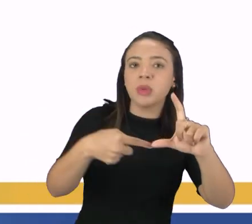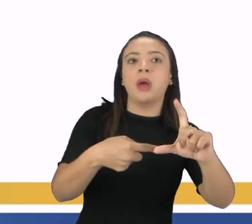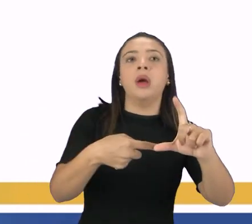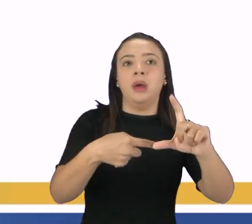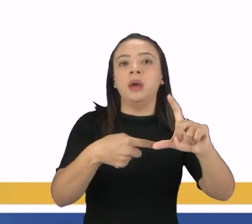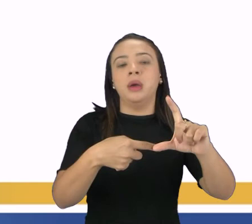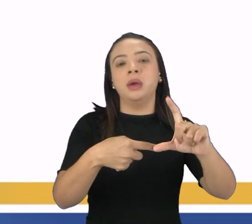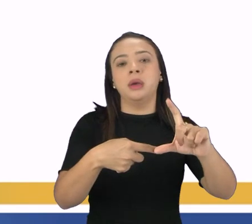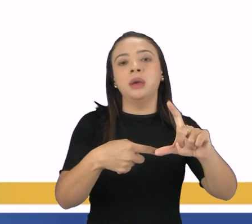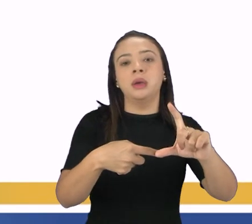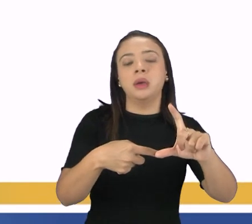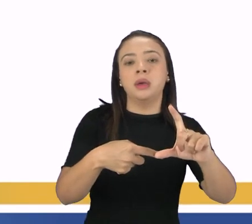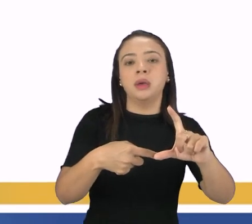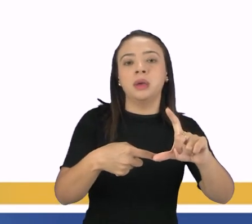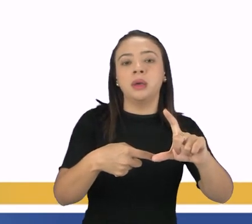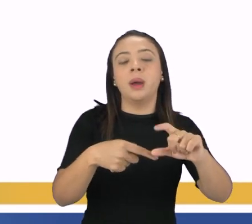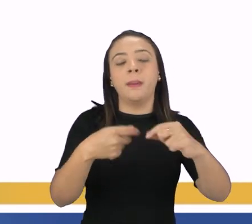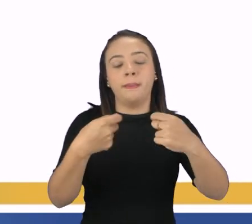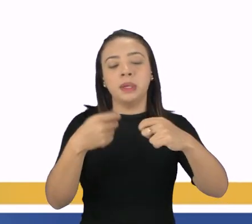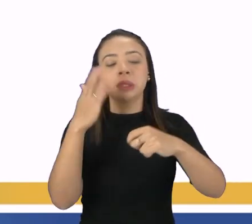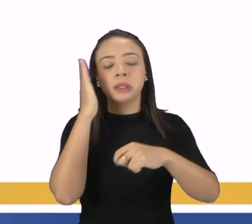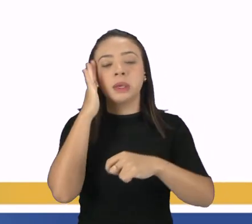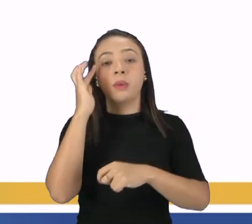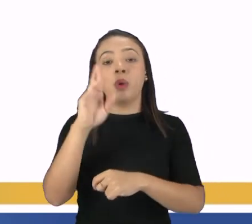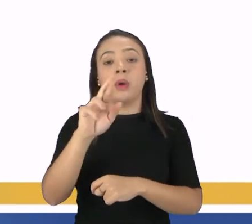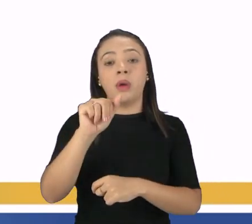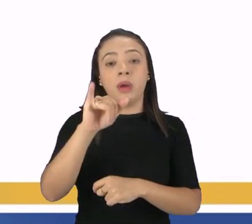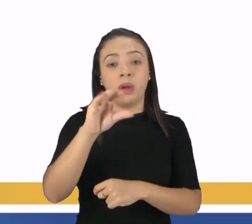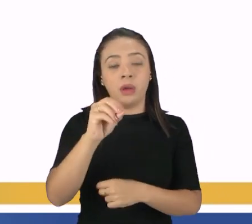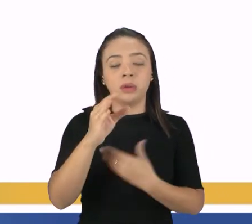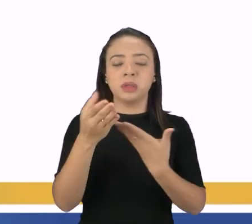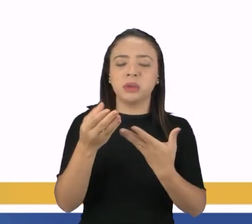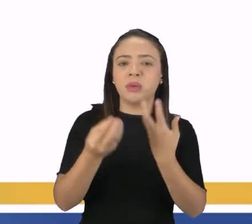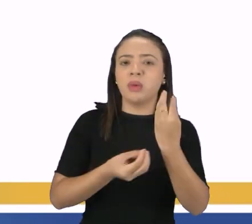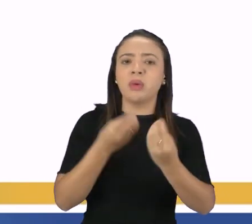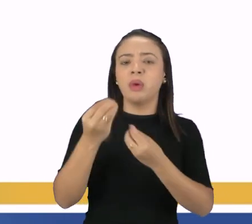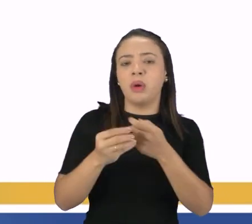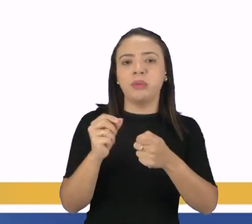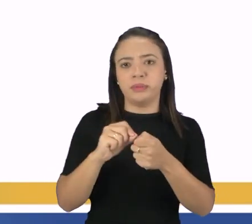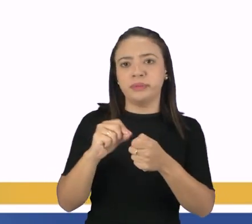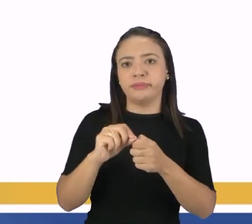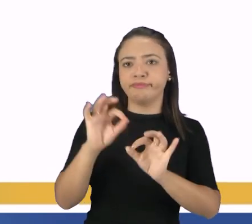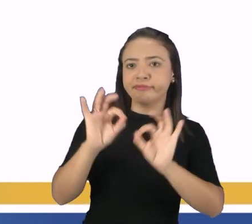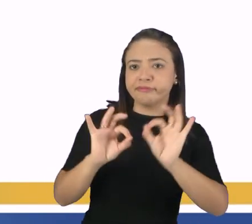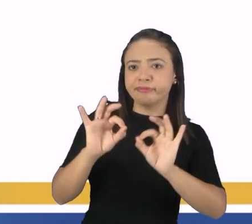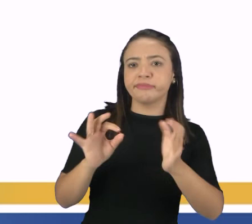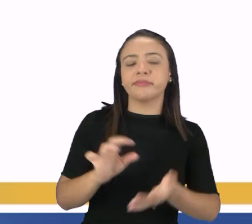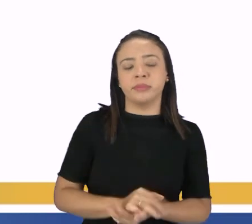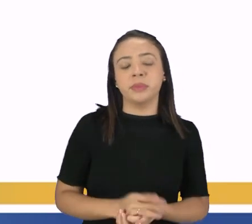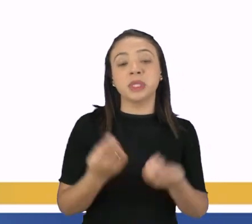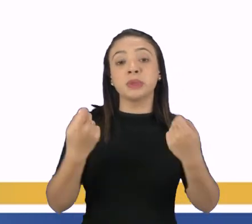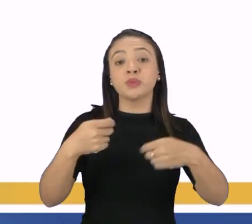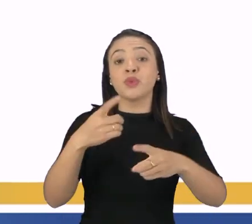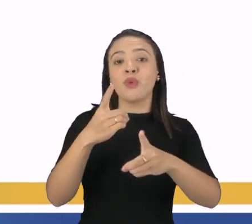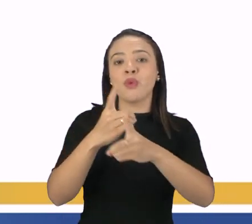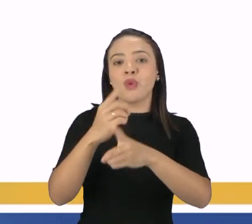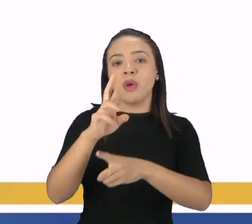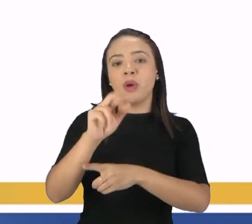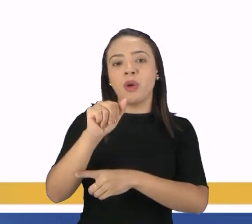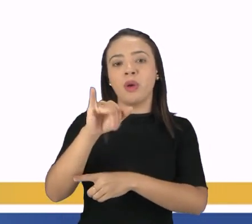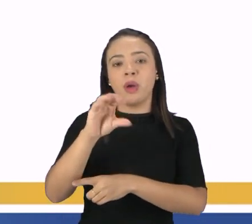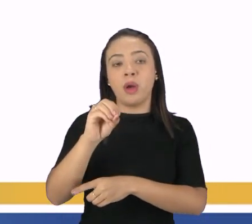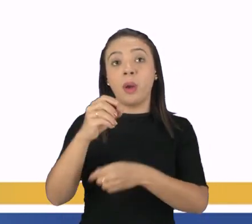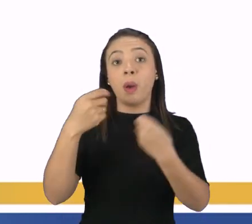de acordo com a medida do raio. Então, o que devemos fazer com o nosso raio aí? Para encontrarmos o raio,